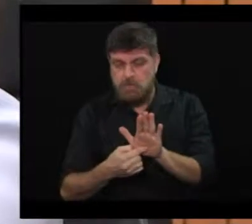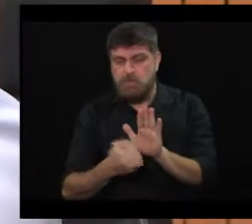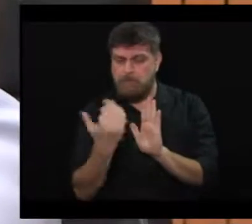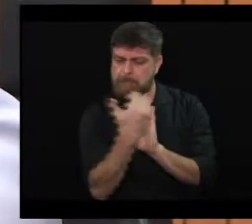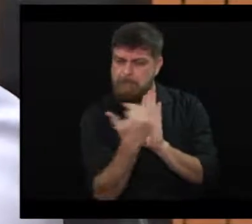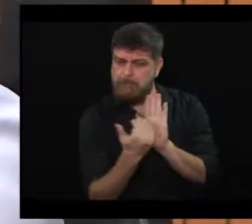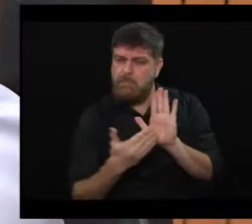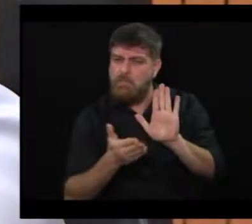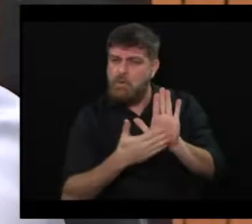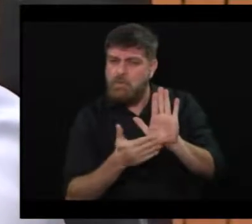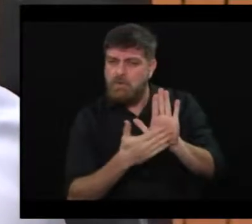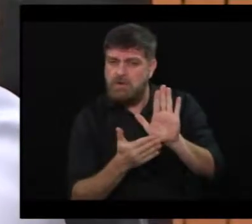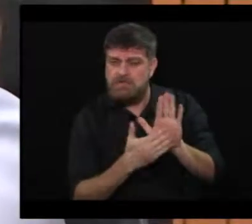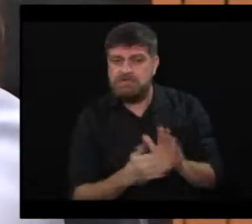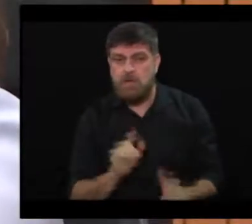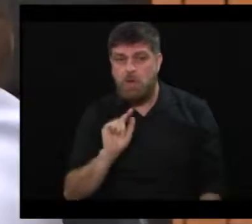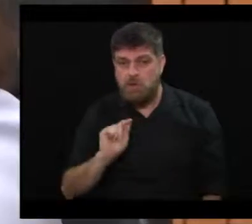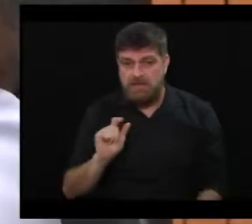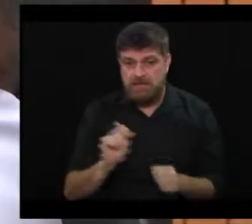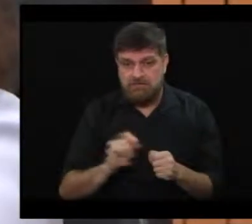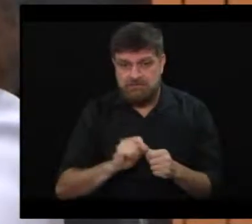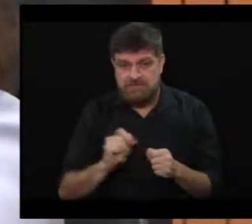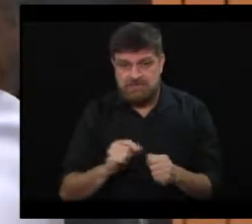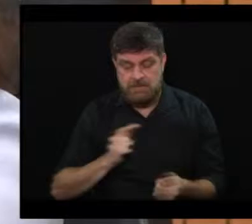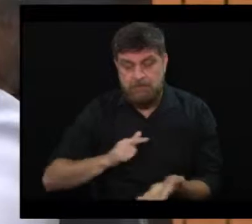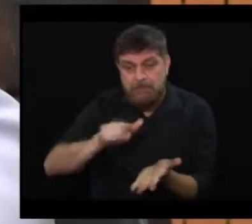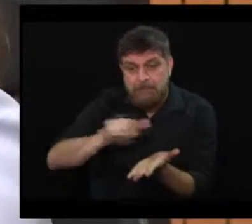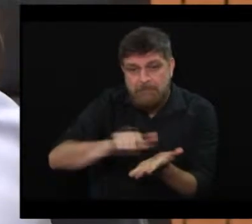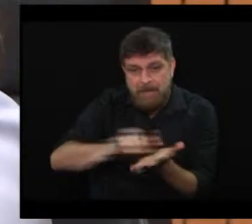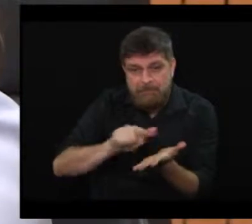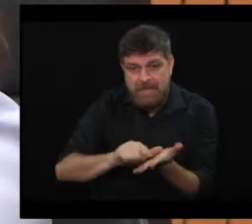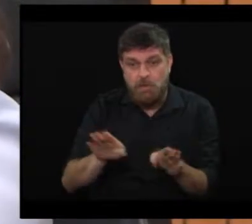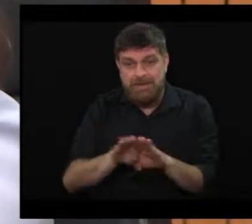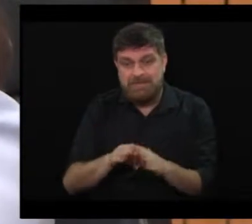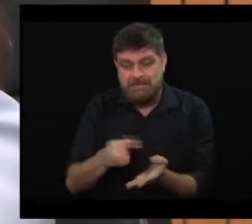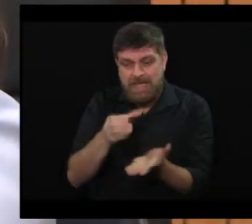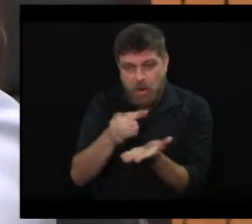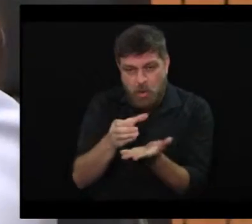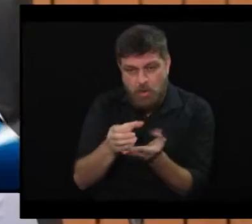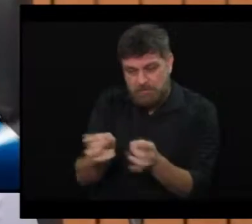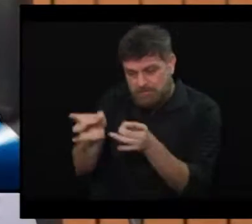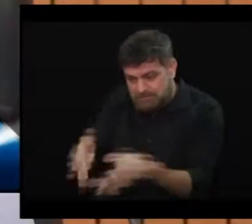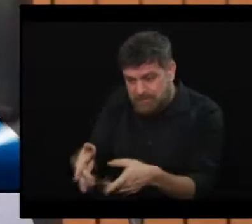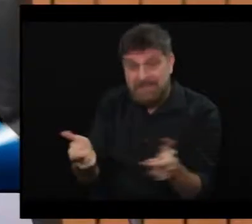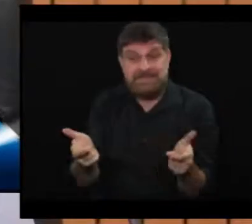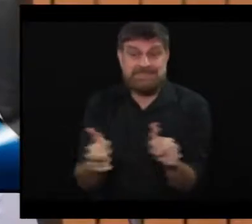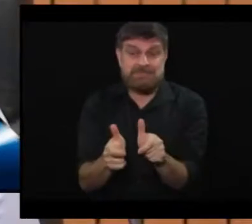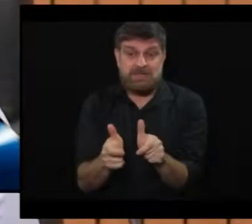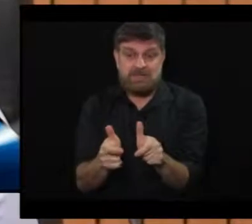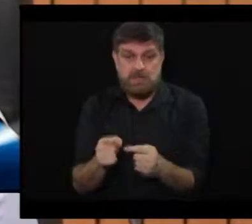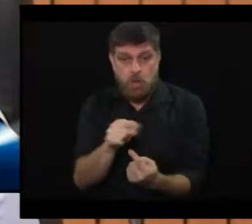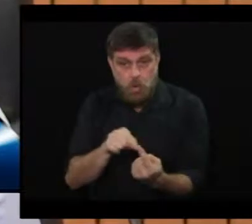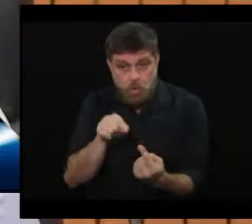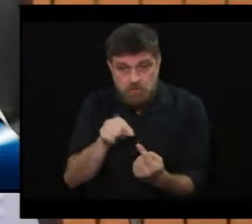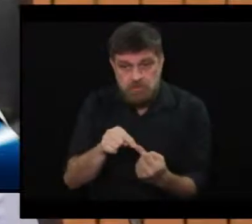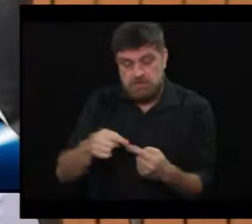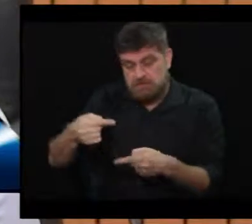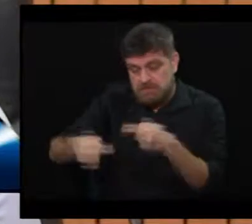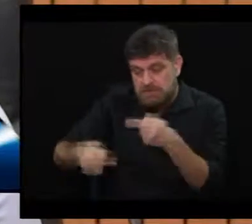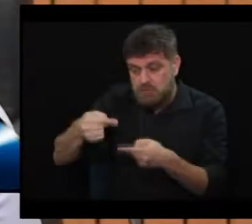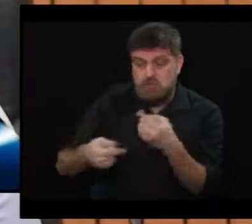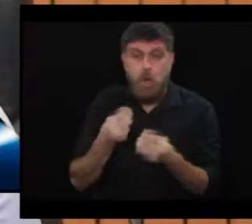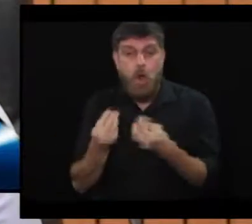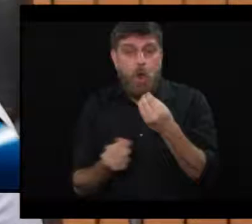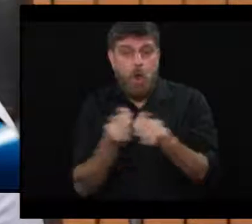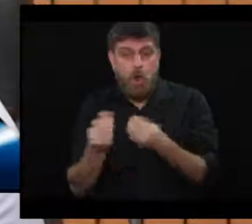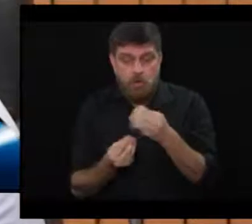planos. Um deles é reduzir o uso de papel e de copos descartáveis. Nosso objetivo é discutir,